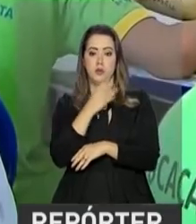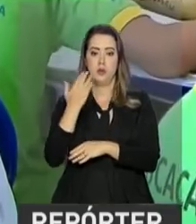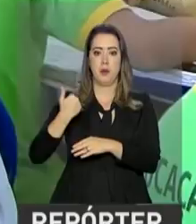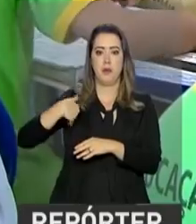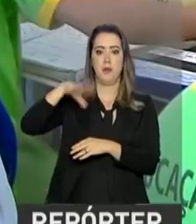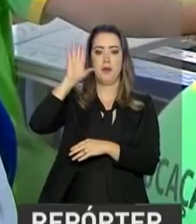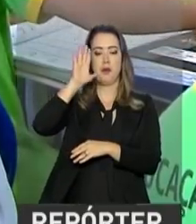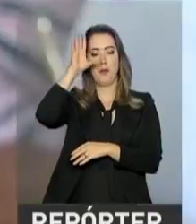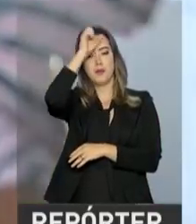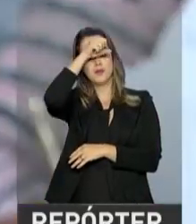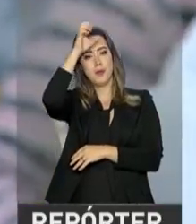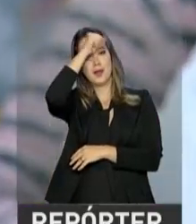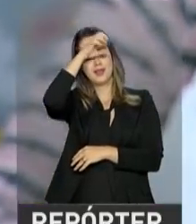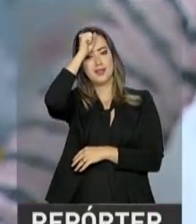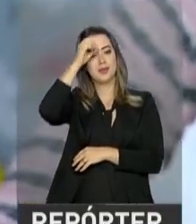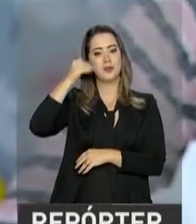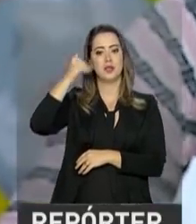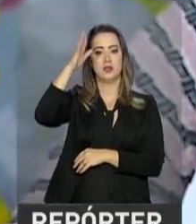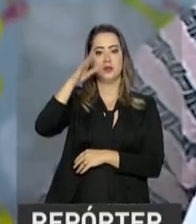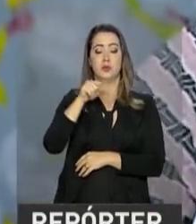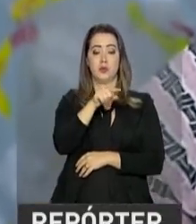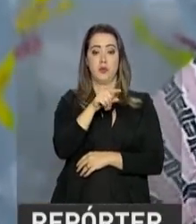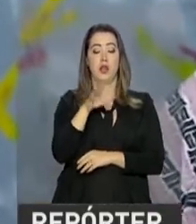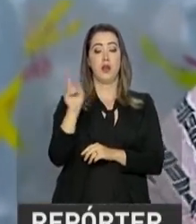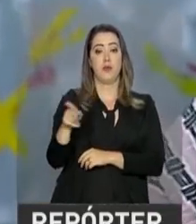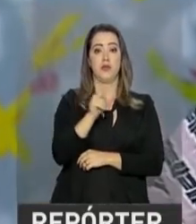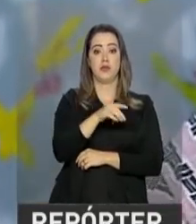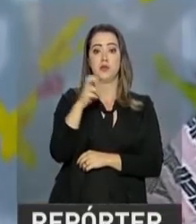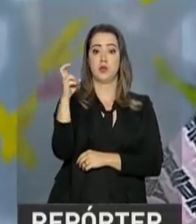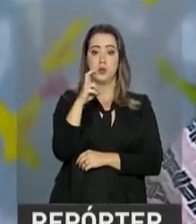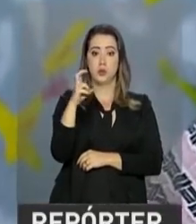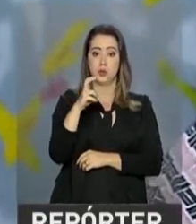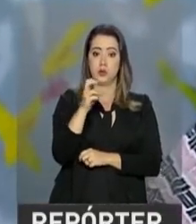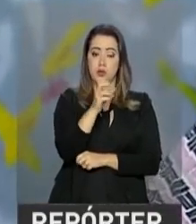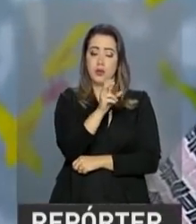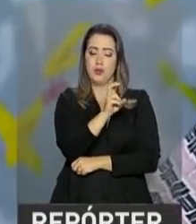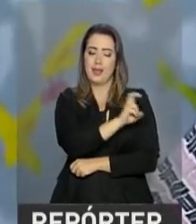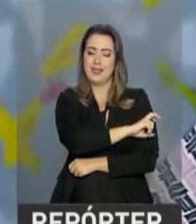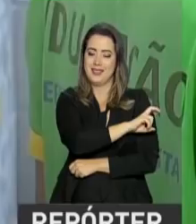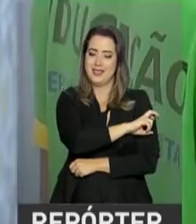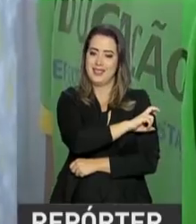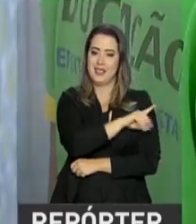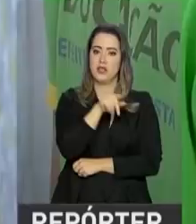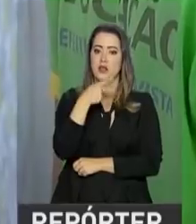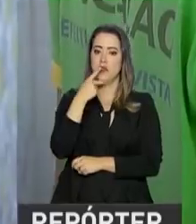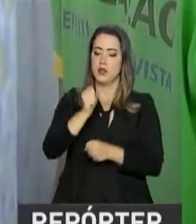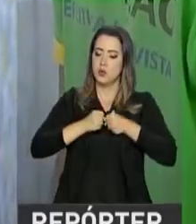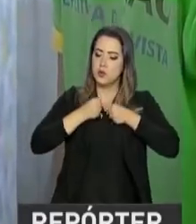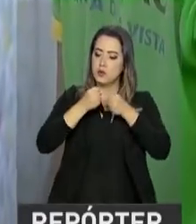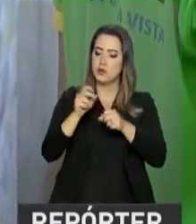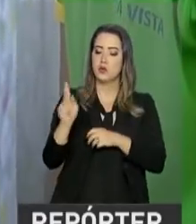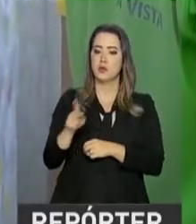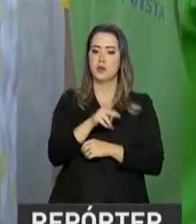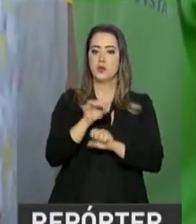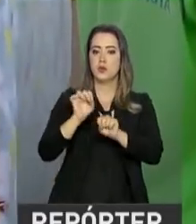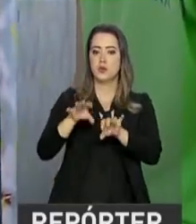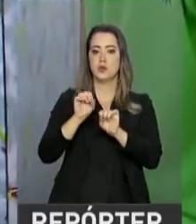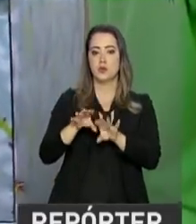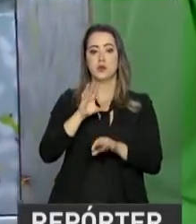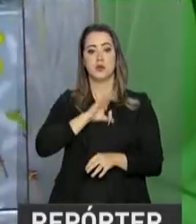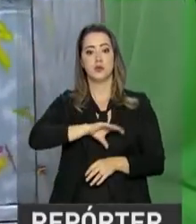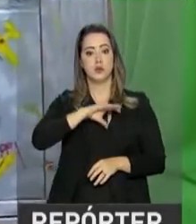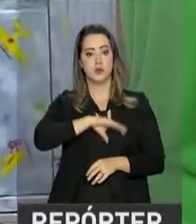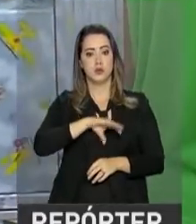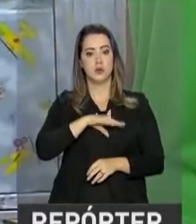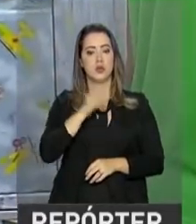e aprender 17 a professora da 5ª série ela conta que todos os professores se dedicam a ensinar o português e que a